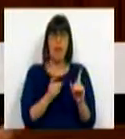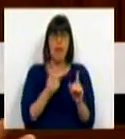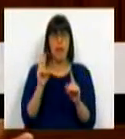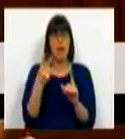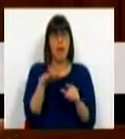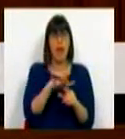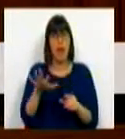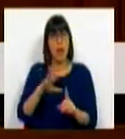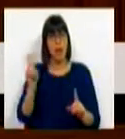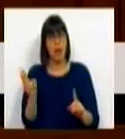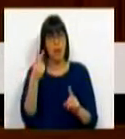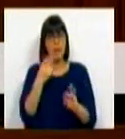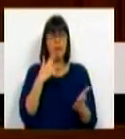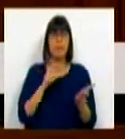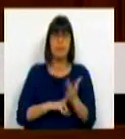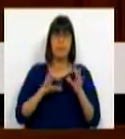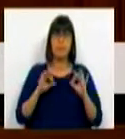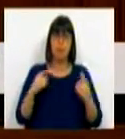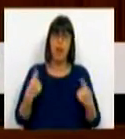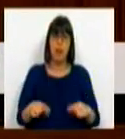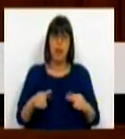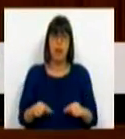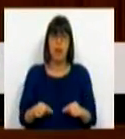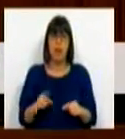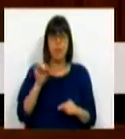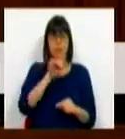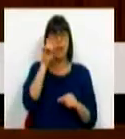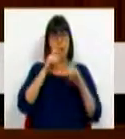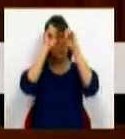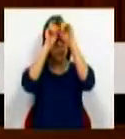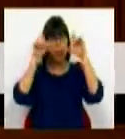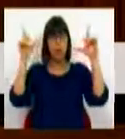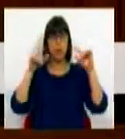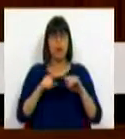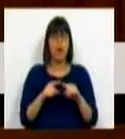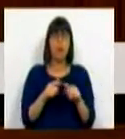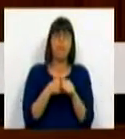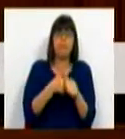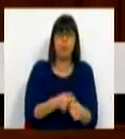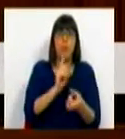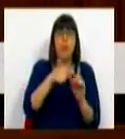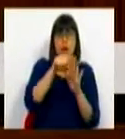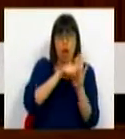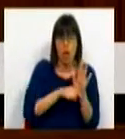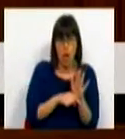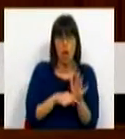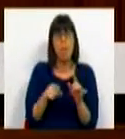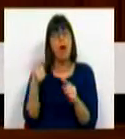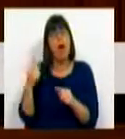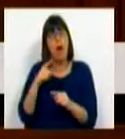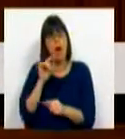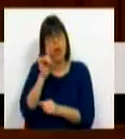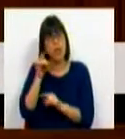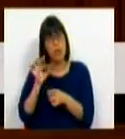nestas duas componentes. E, de facto, há aqui a questão conceptual, que no fundo seguia aquilo que eram as normas, há aqui a